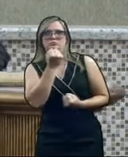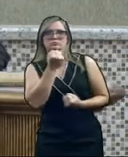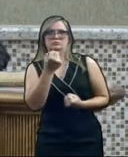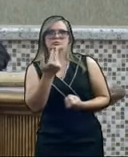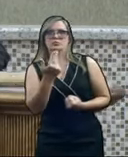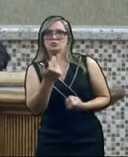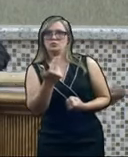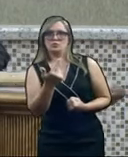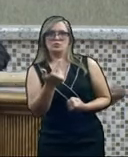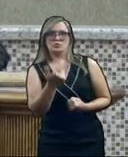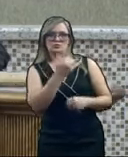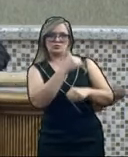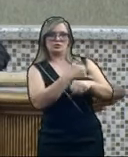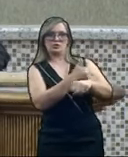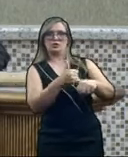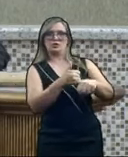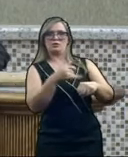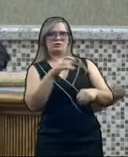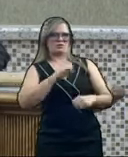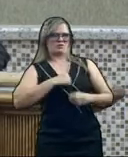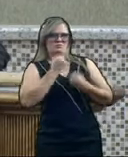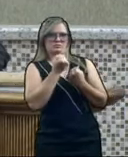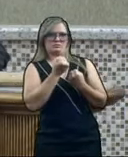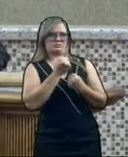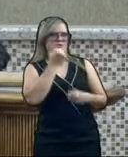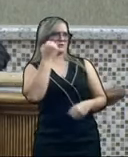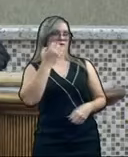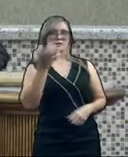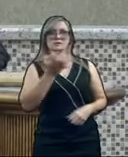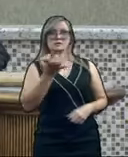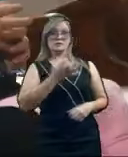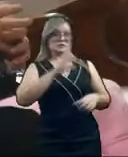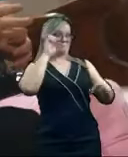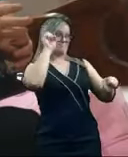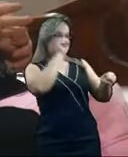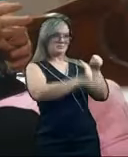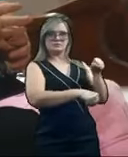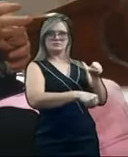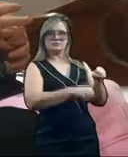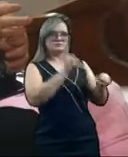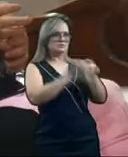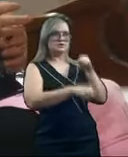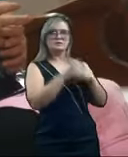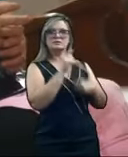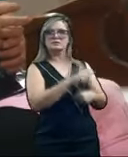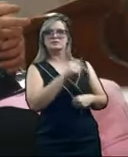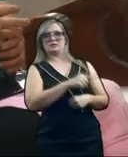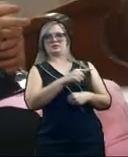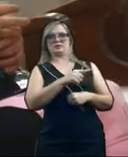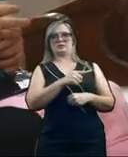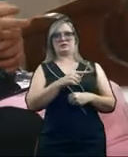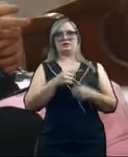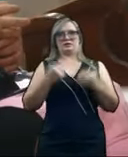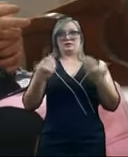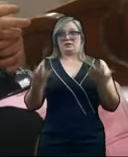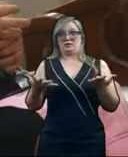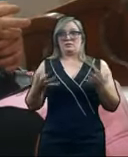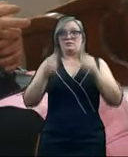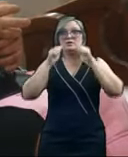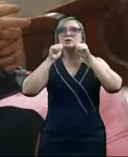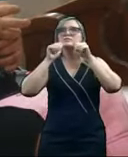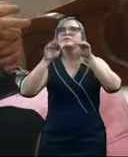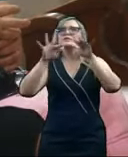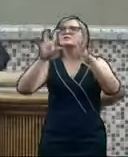para minha vida ela não gera morte ela já era vida ela já era alegria ela gera paz